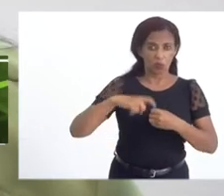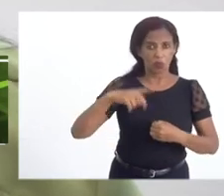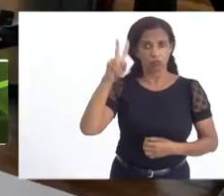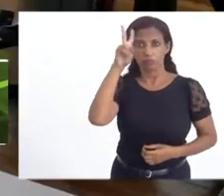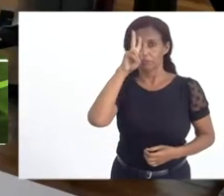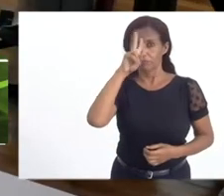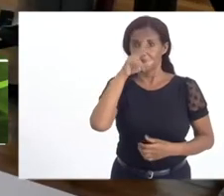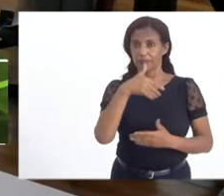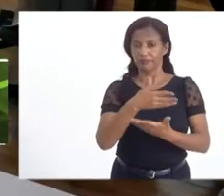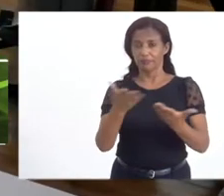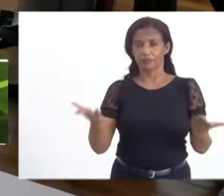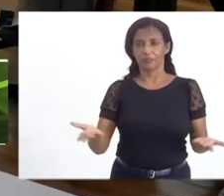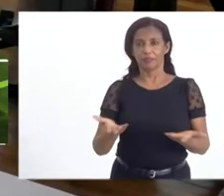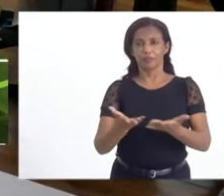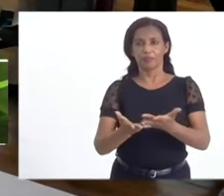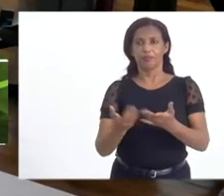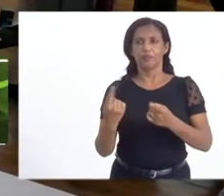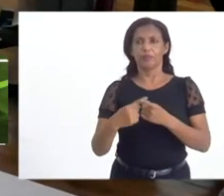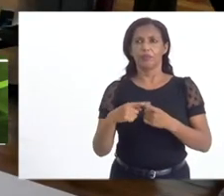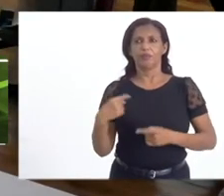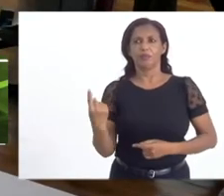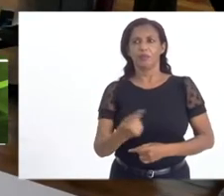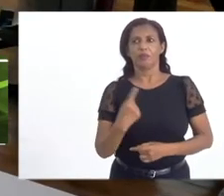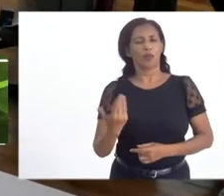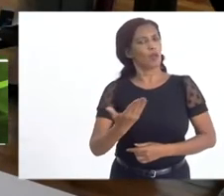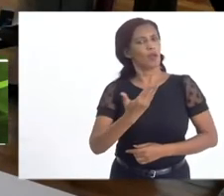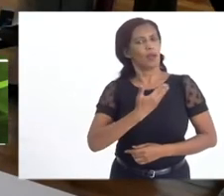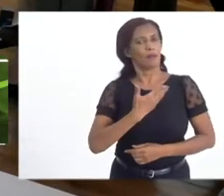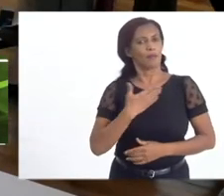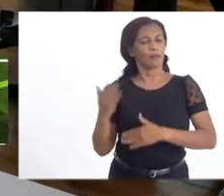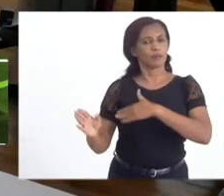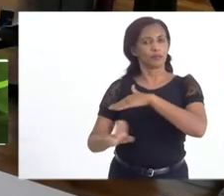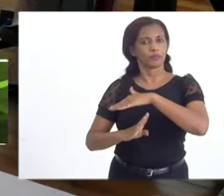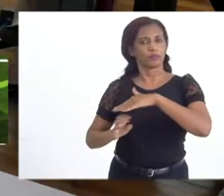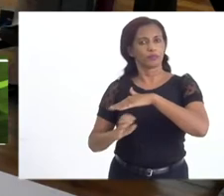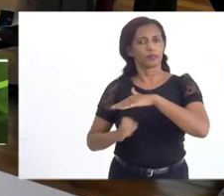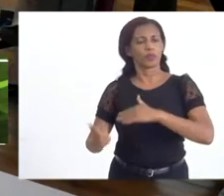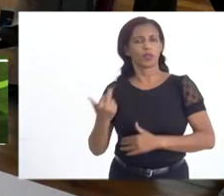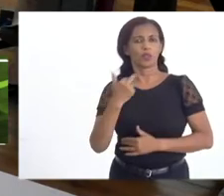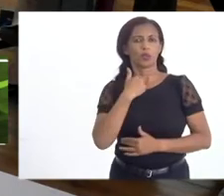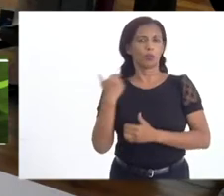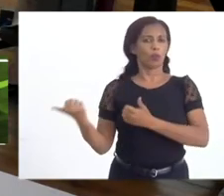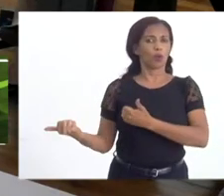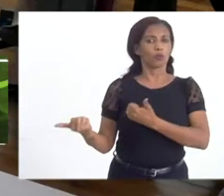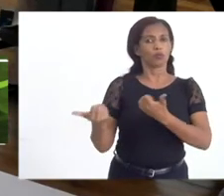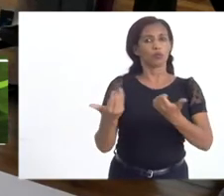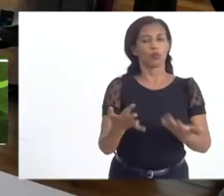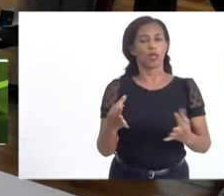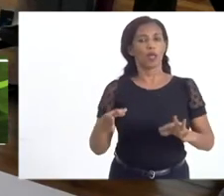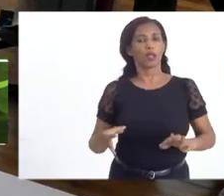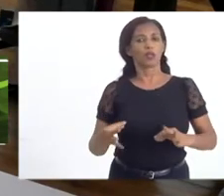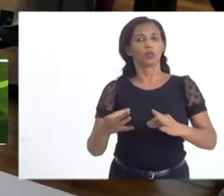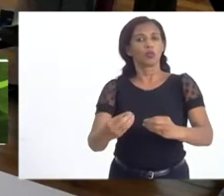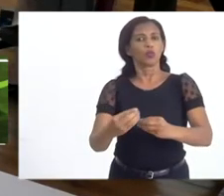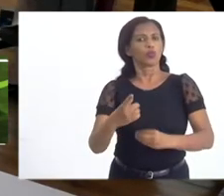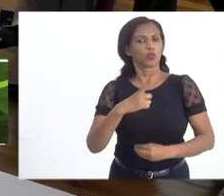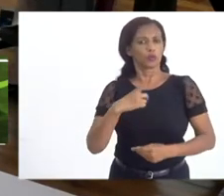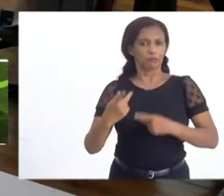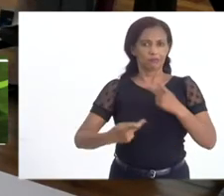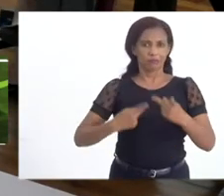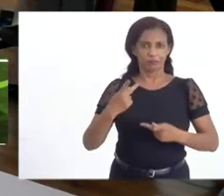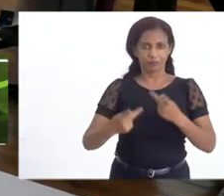aos senhores, por que que o nosso amigo da Infraero tem, não poderá nos dar todo o que tem que ser